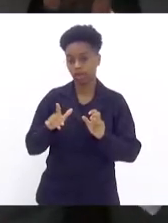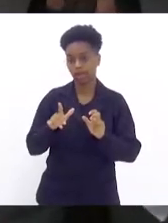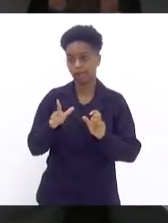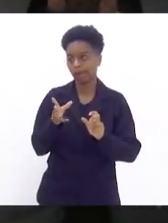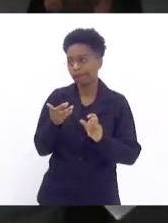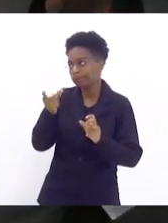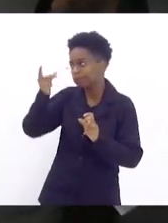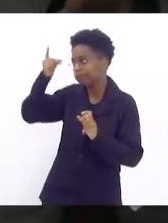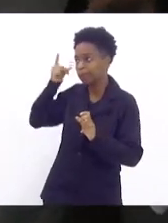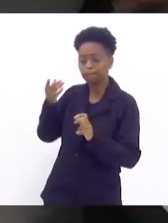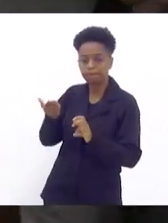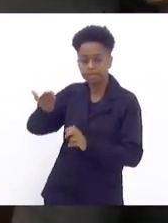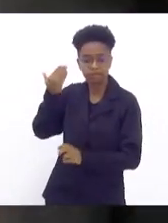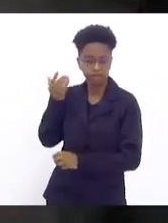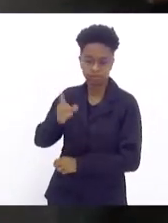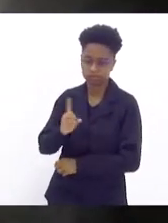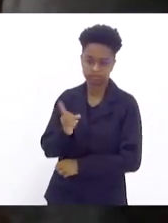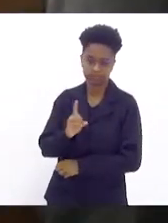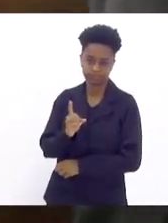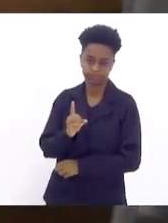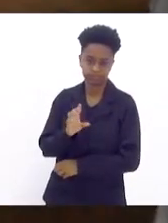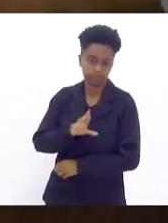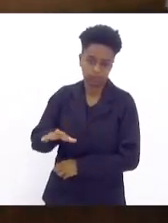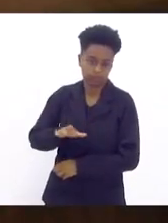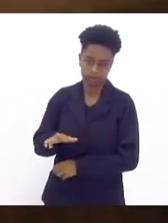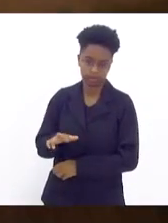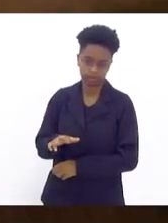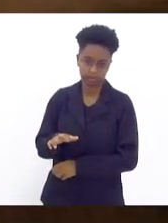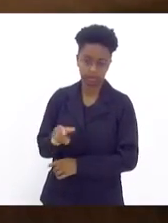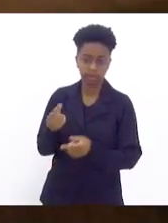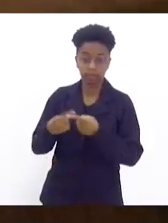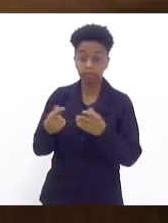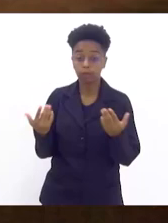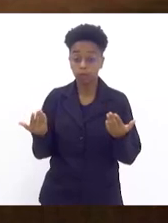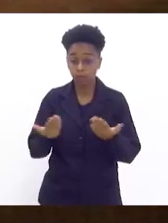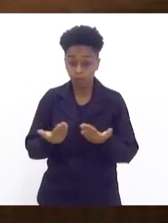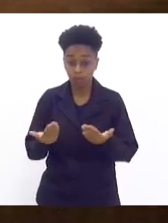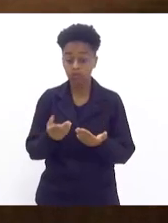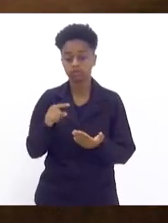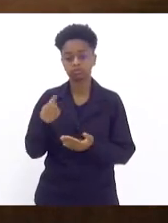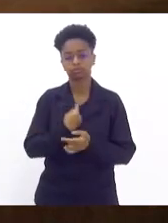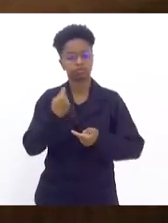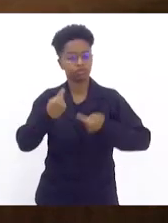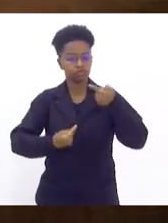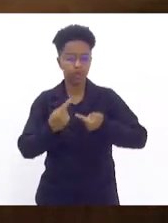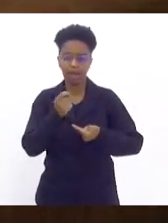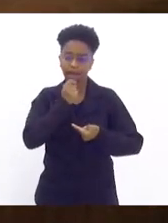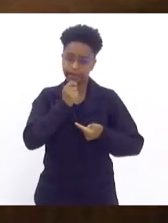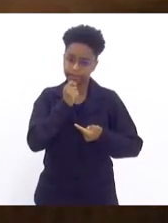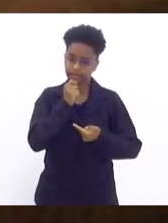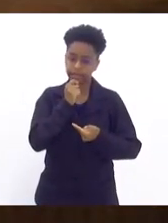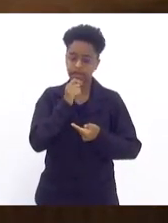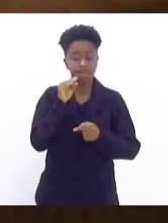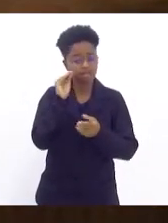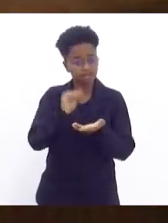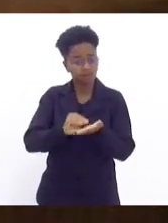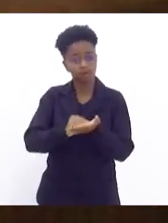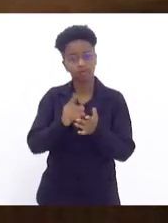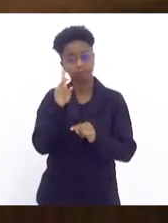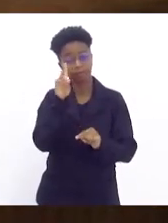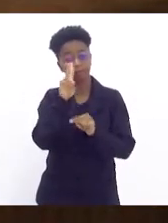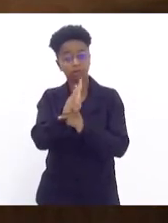passou não é algo que já está no passado porque hoje ainda falamos da ausência de proteção